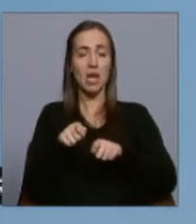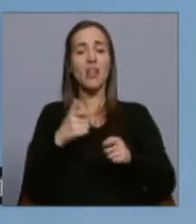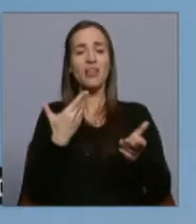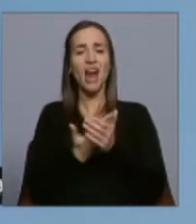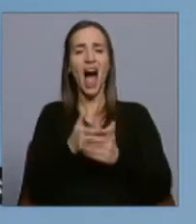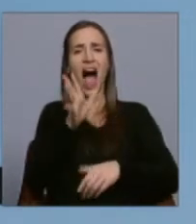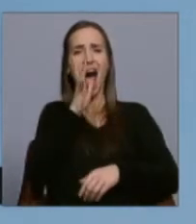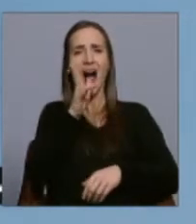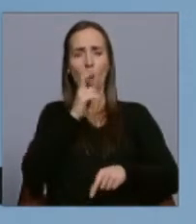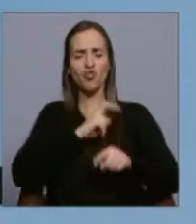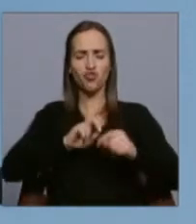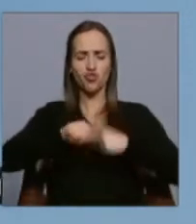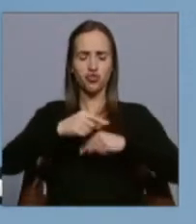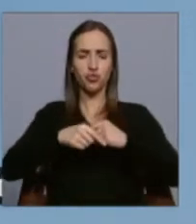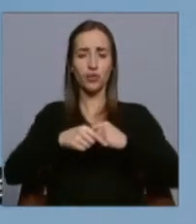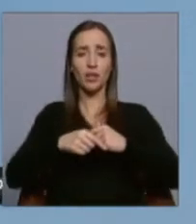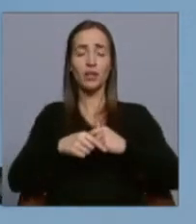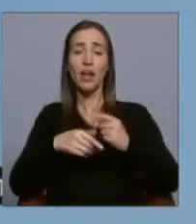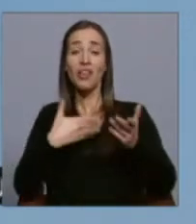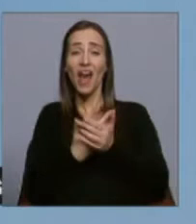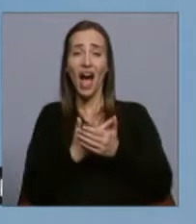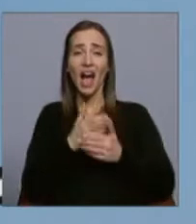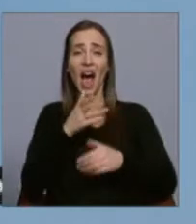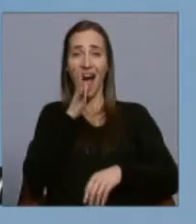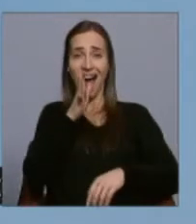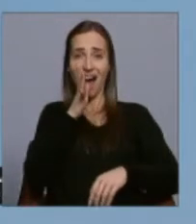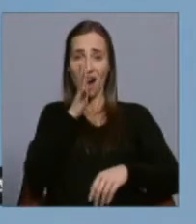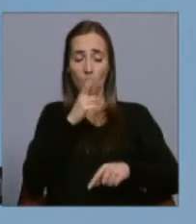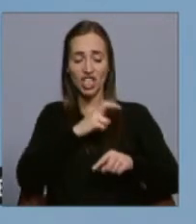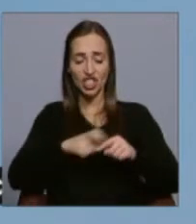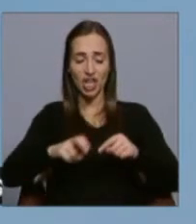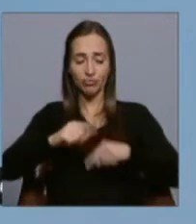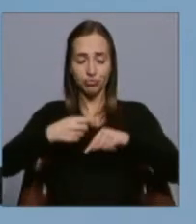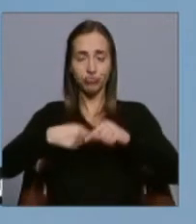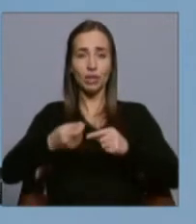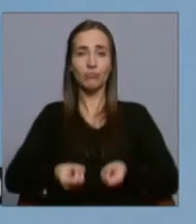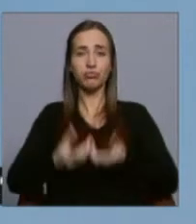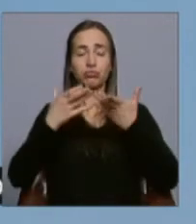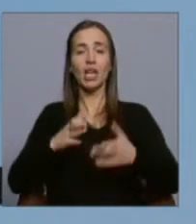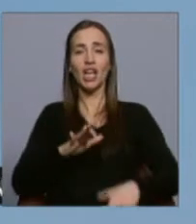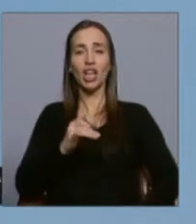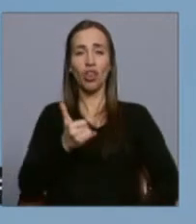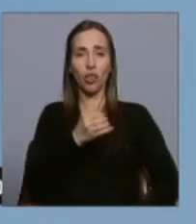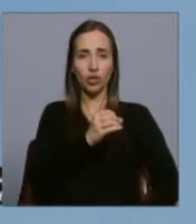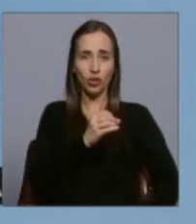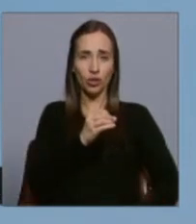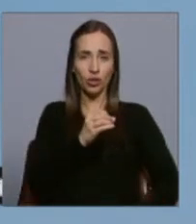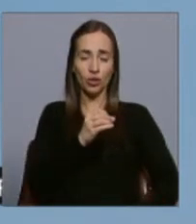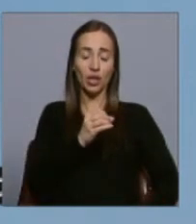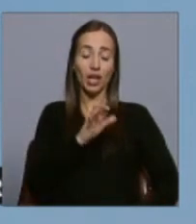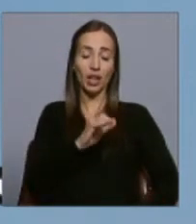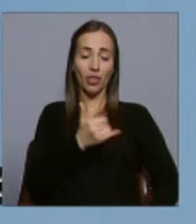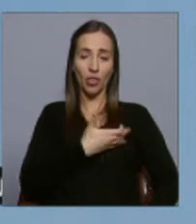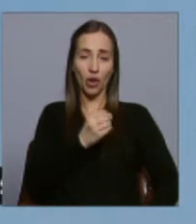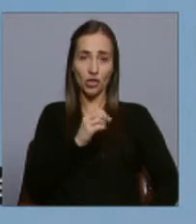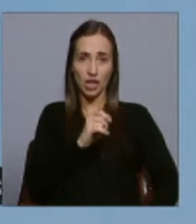ou seja, vai passar uma corrente elétrica na água para libertar o hidrogênio e o oxigênio, que depois, utilizando energia